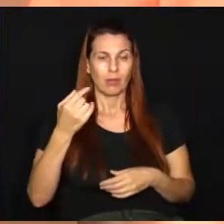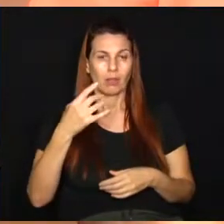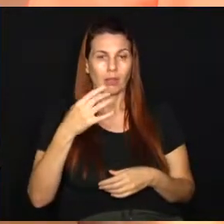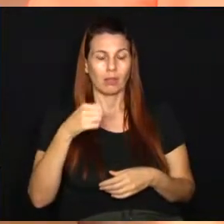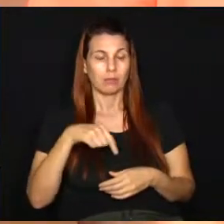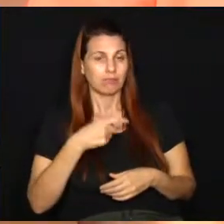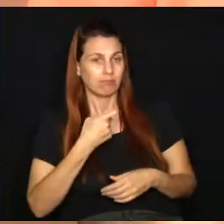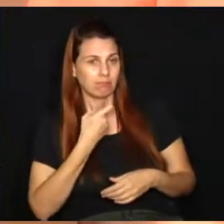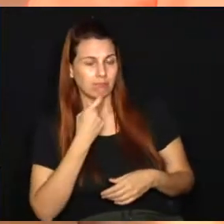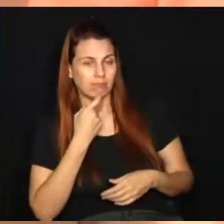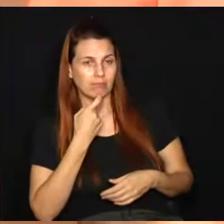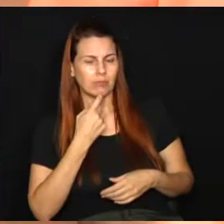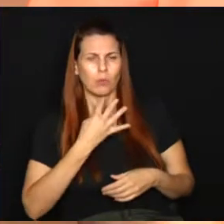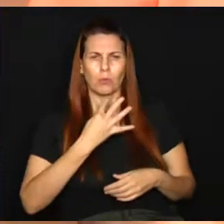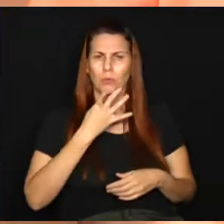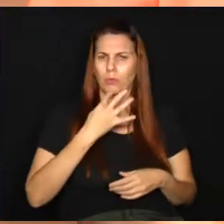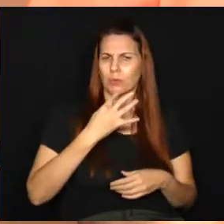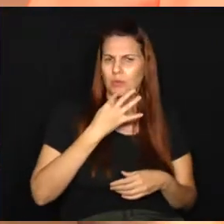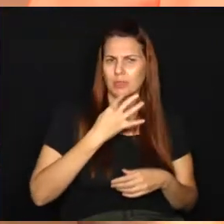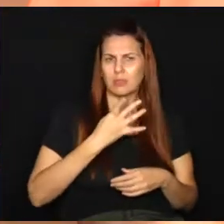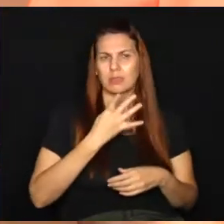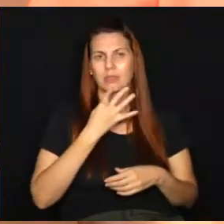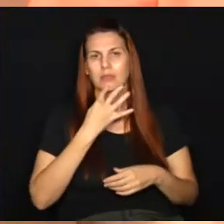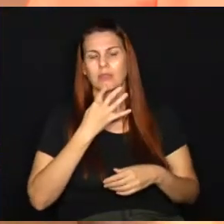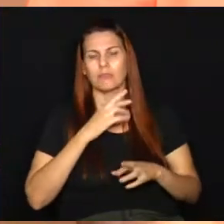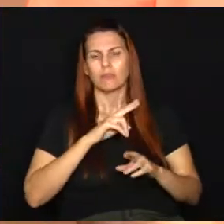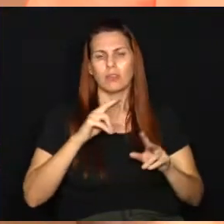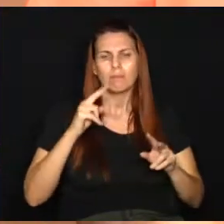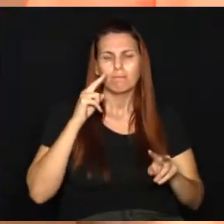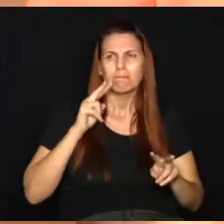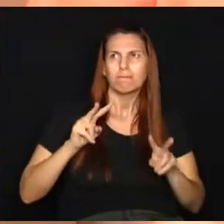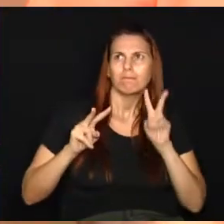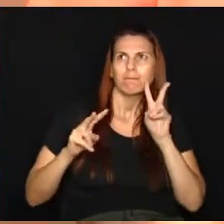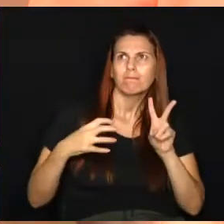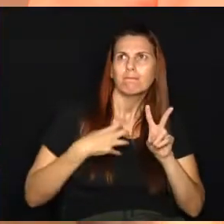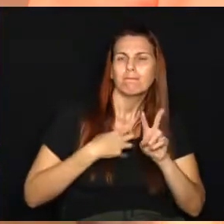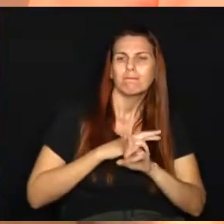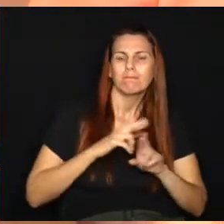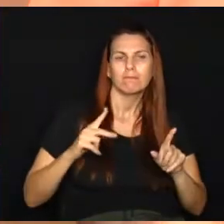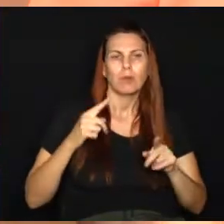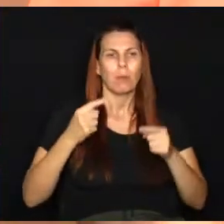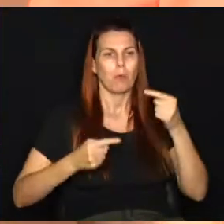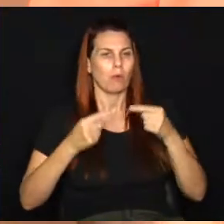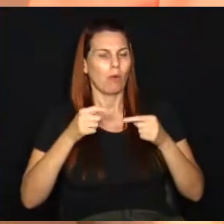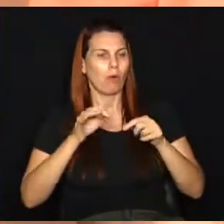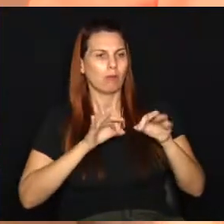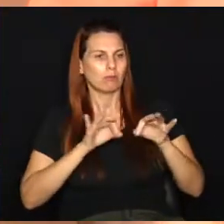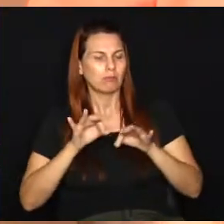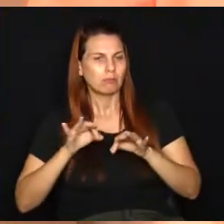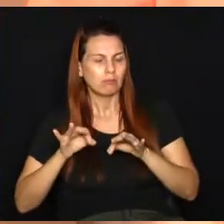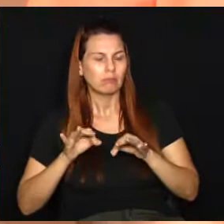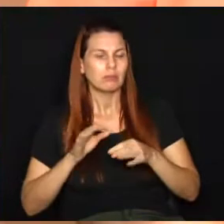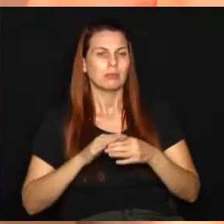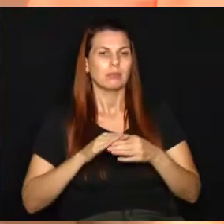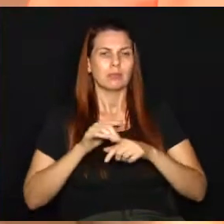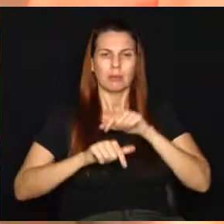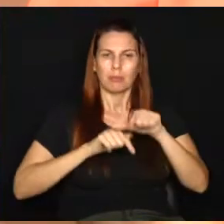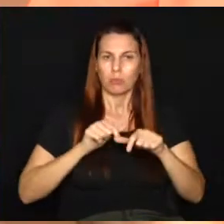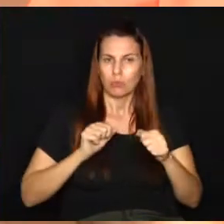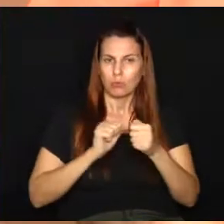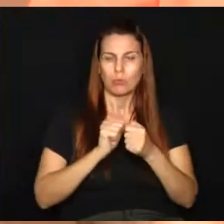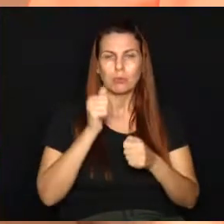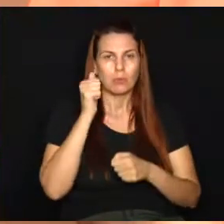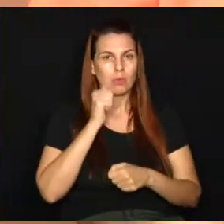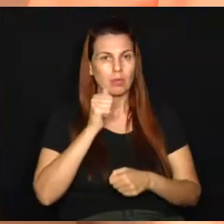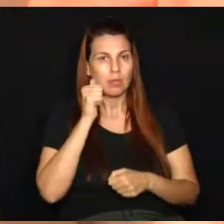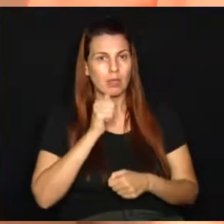estar conhecendo diferentes óticas de trabalho político e organização, de trabalho com as mulheres, nas mulheres